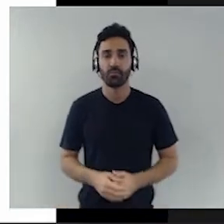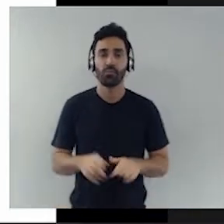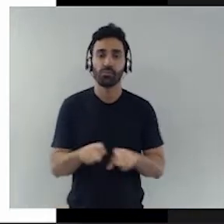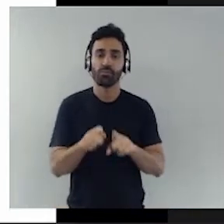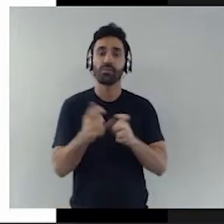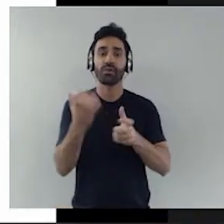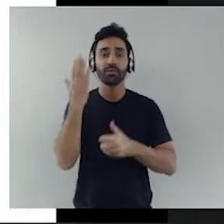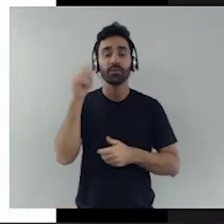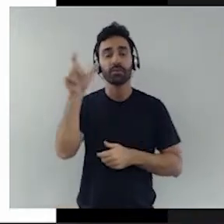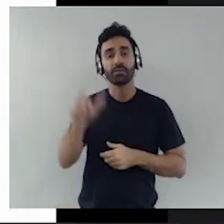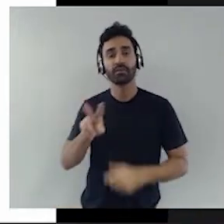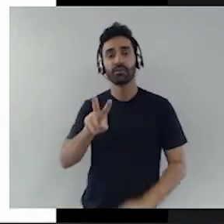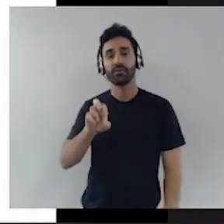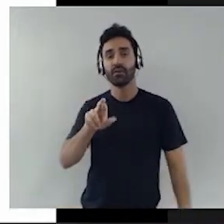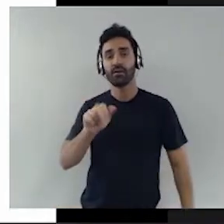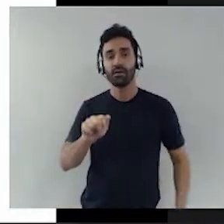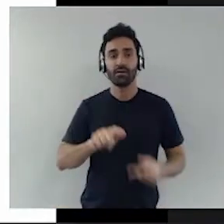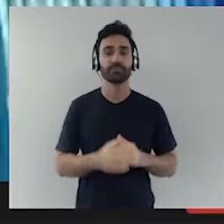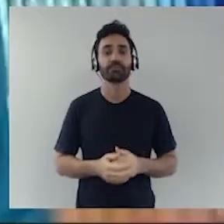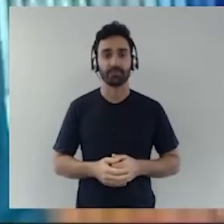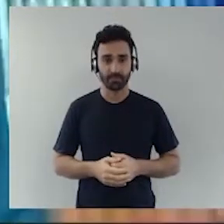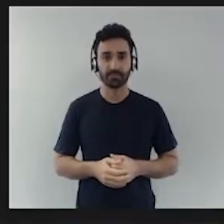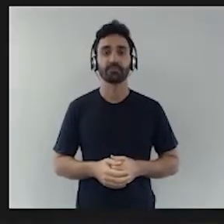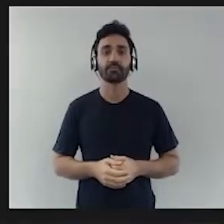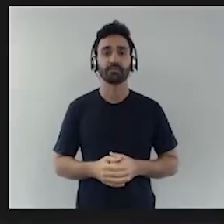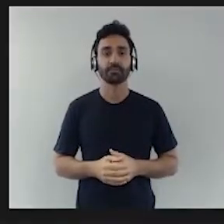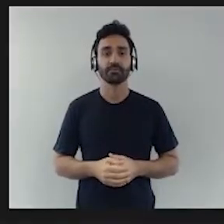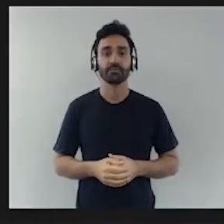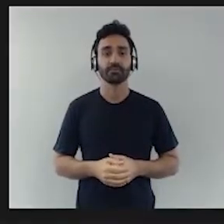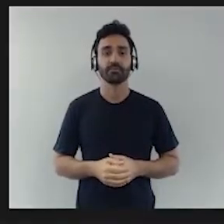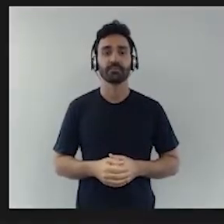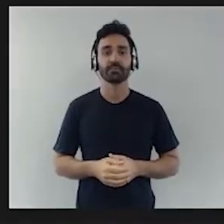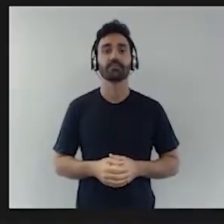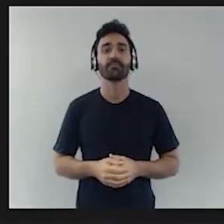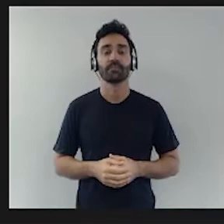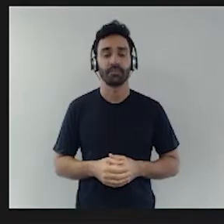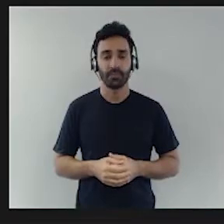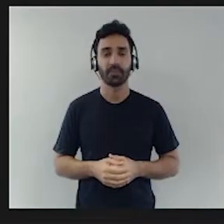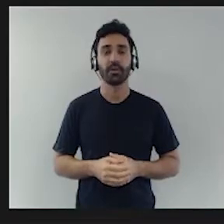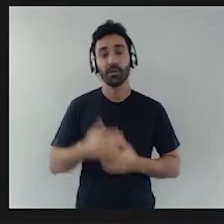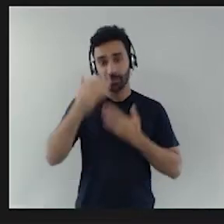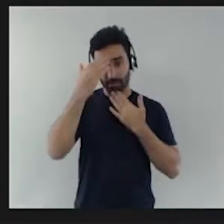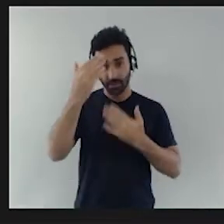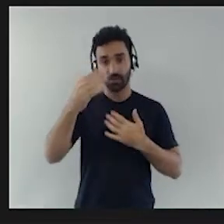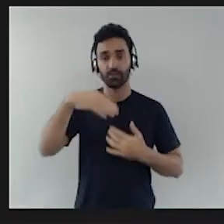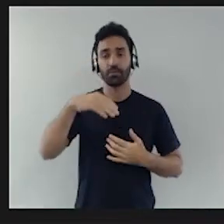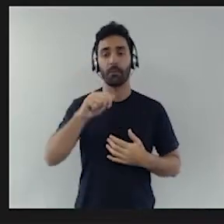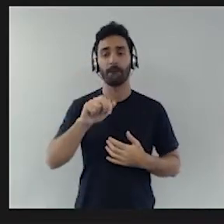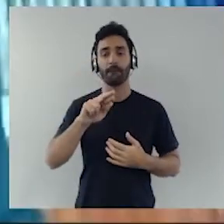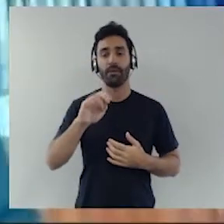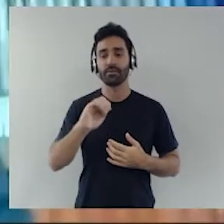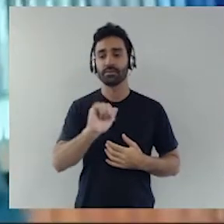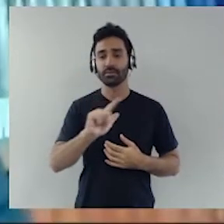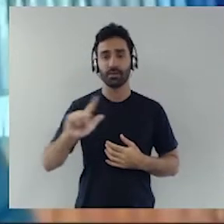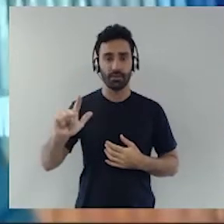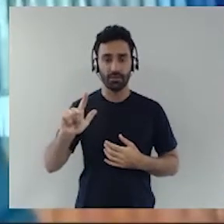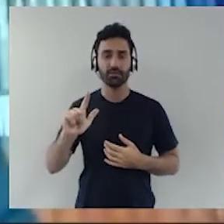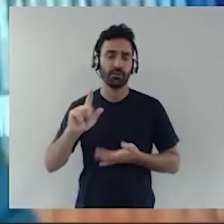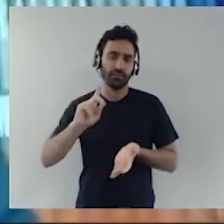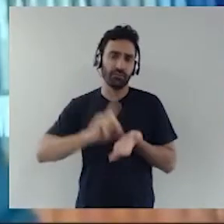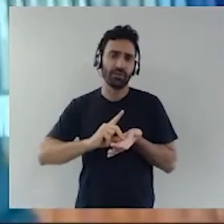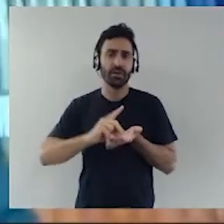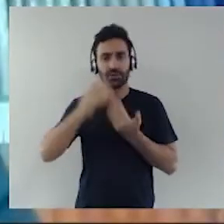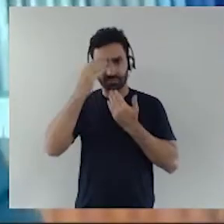a doutora vera doutor edgar obrigado então agradeço doutor massau a gagliasso